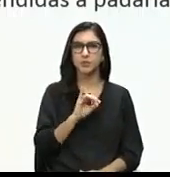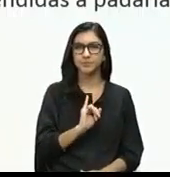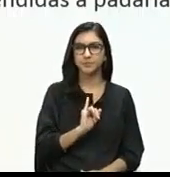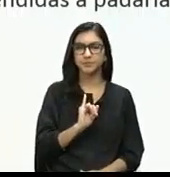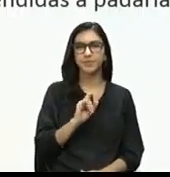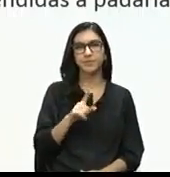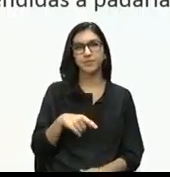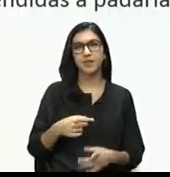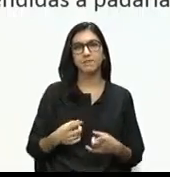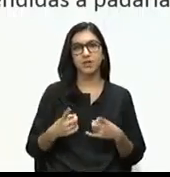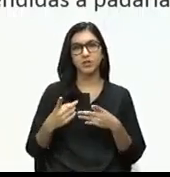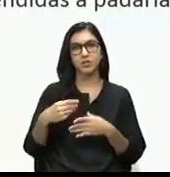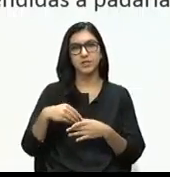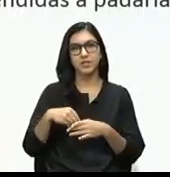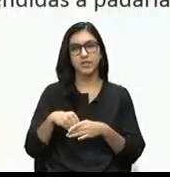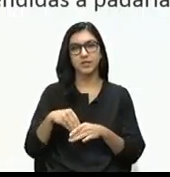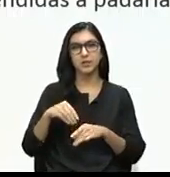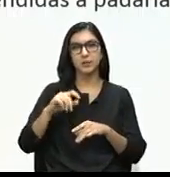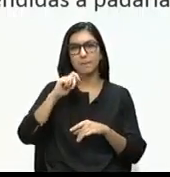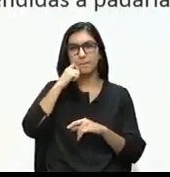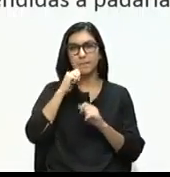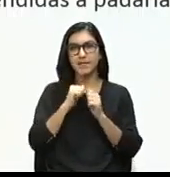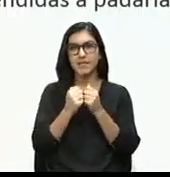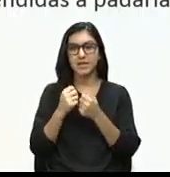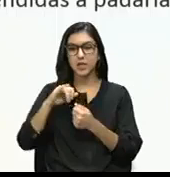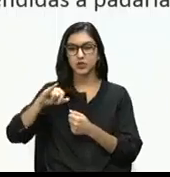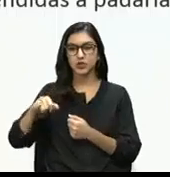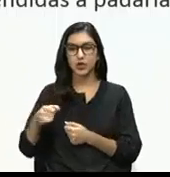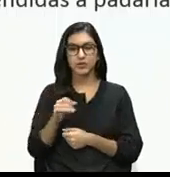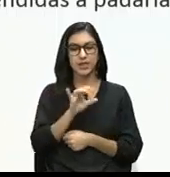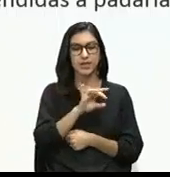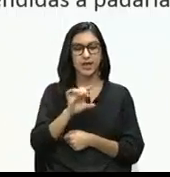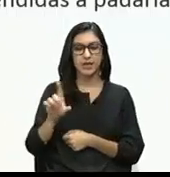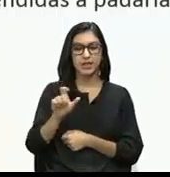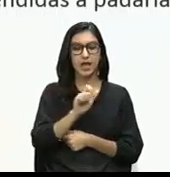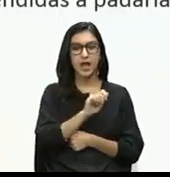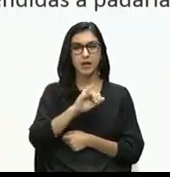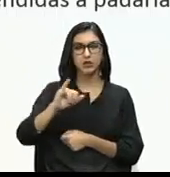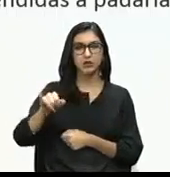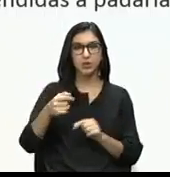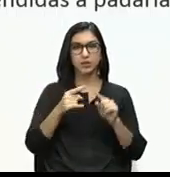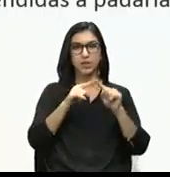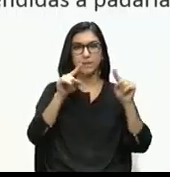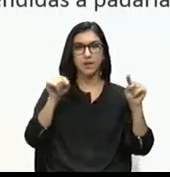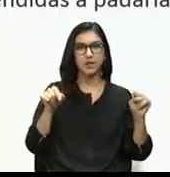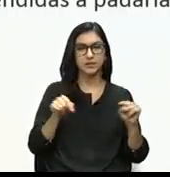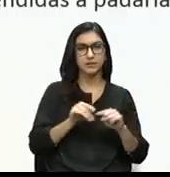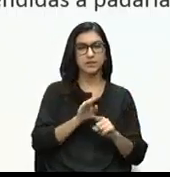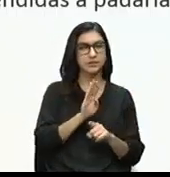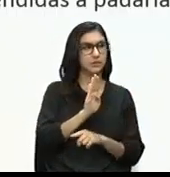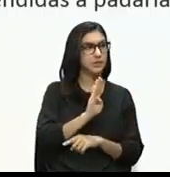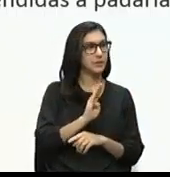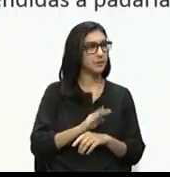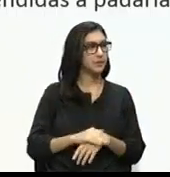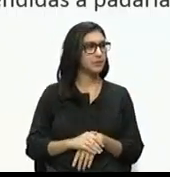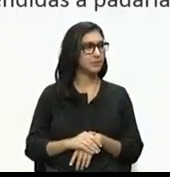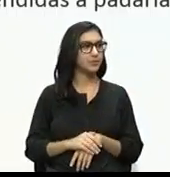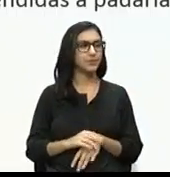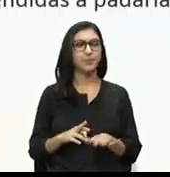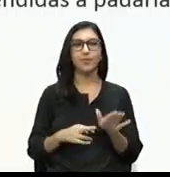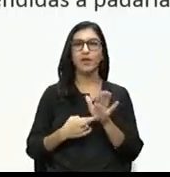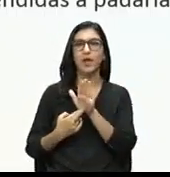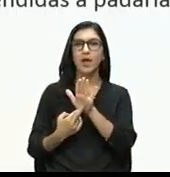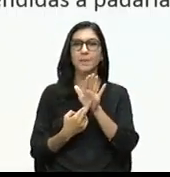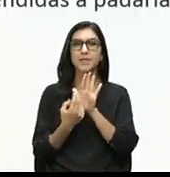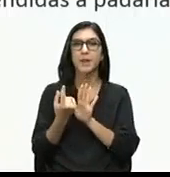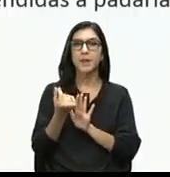é vendido na padaria J, e cada elemento A e J da matriz B vai representar